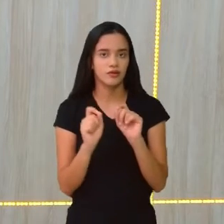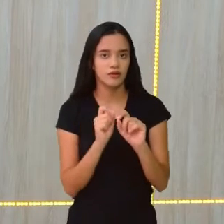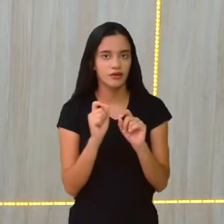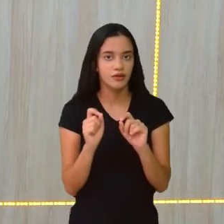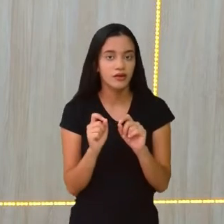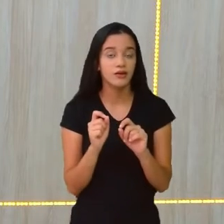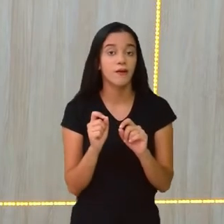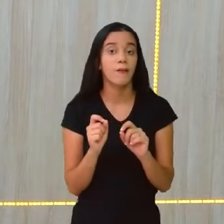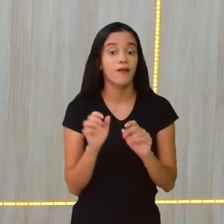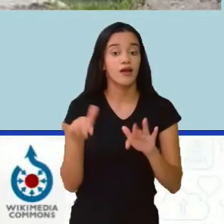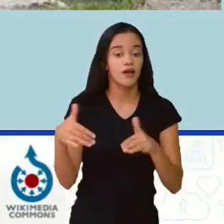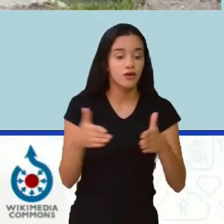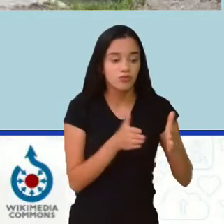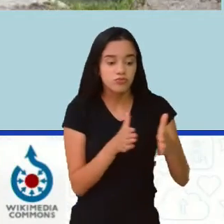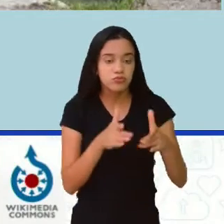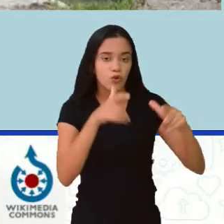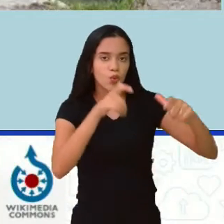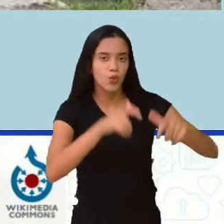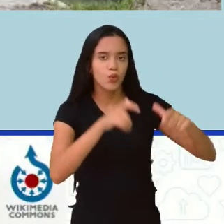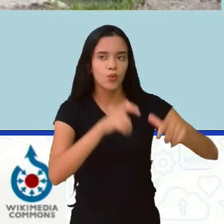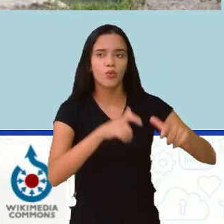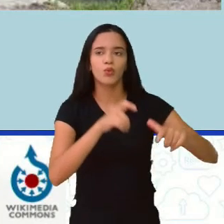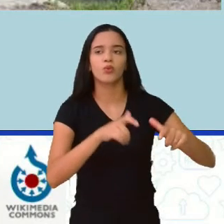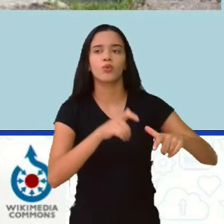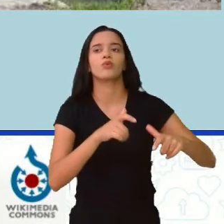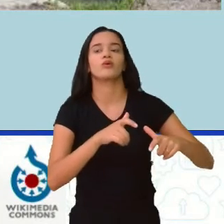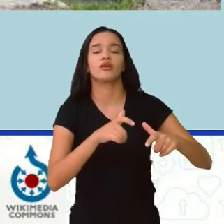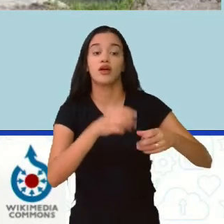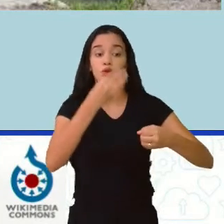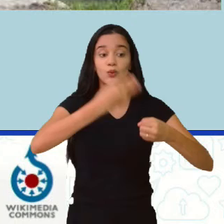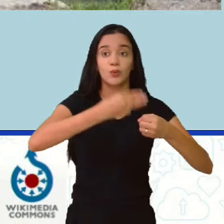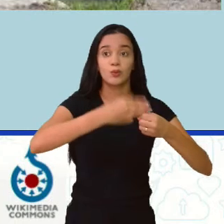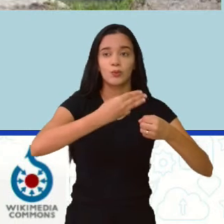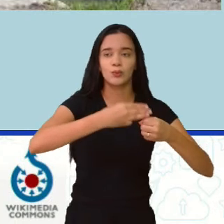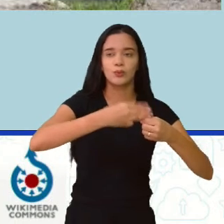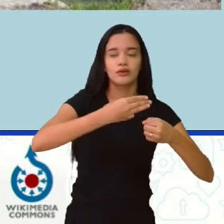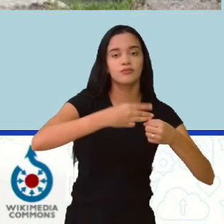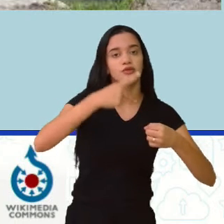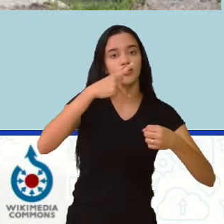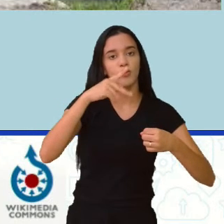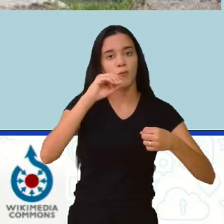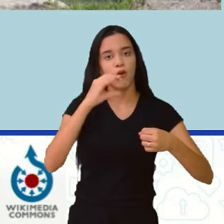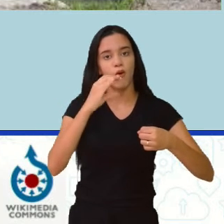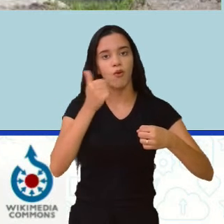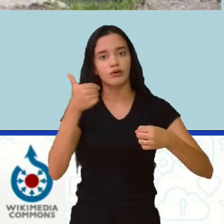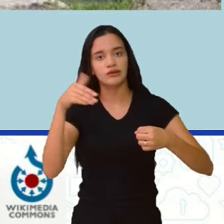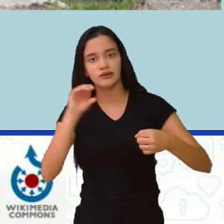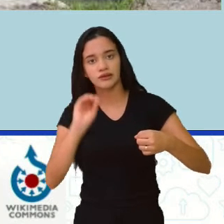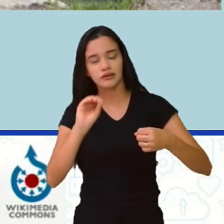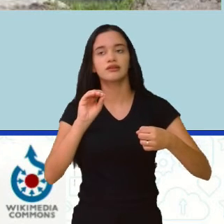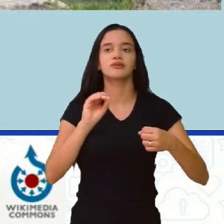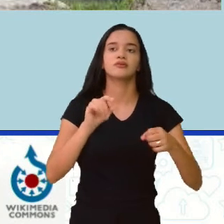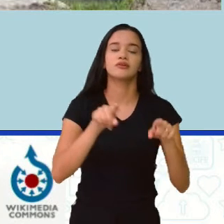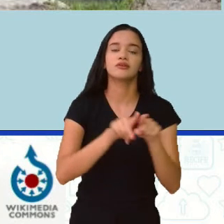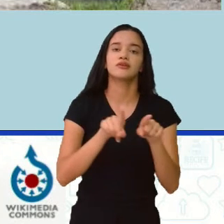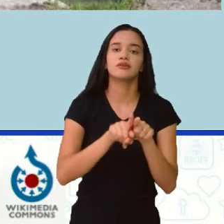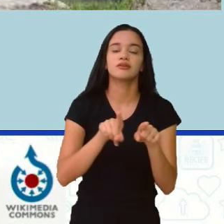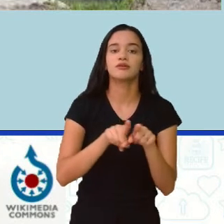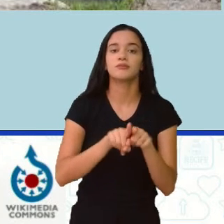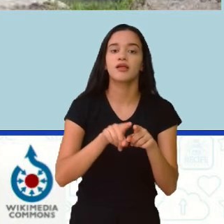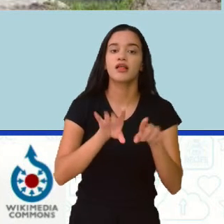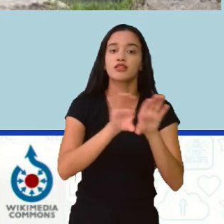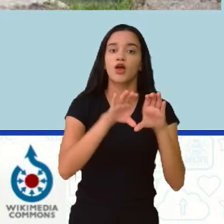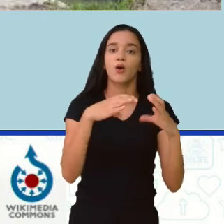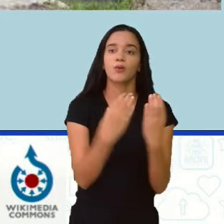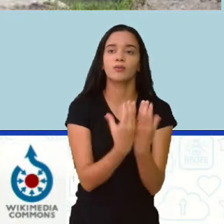do Jacarará, no município de Poção, divisa com o município de Jataúba, na comunidade do Araçá, a